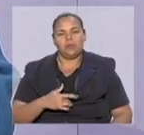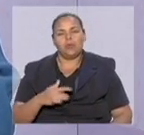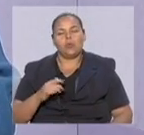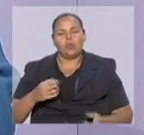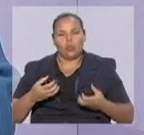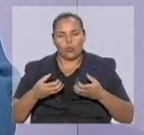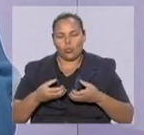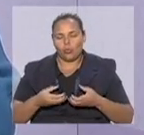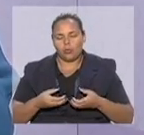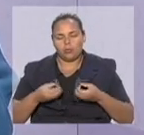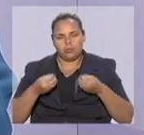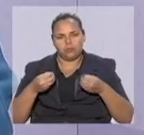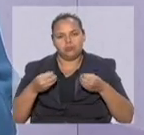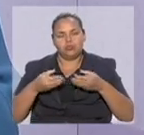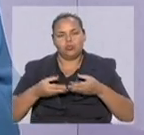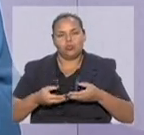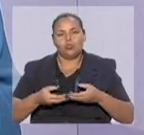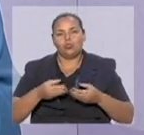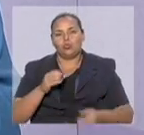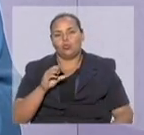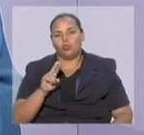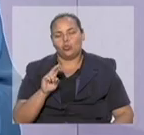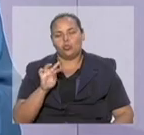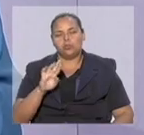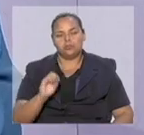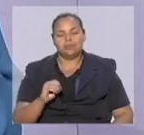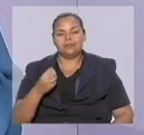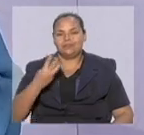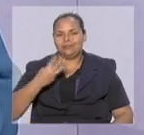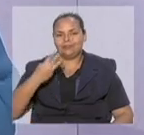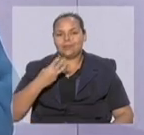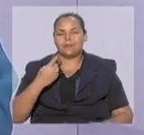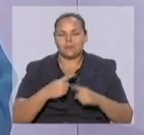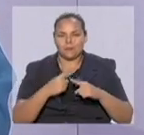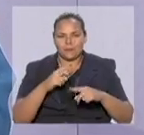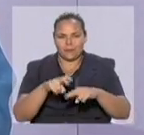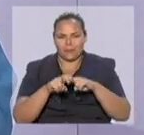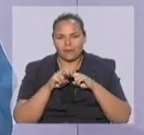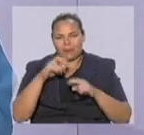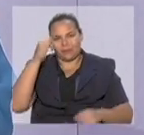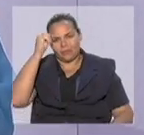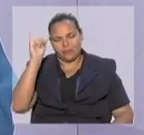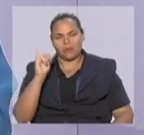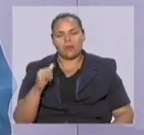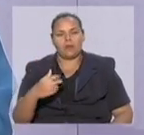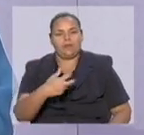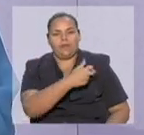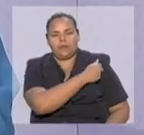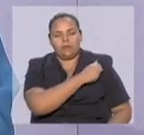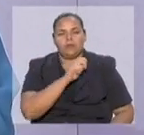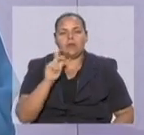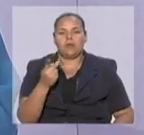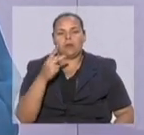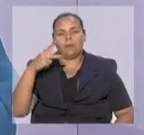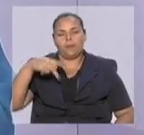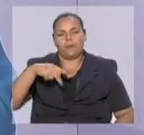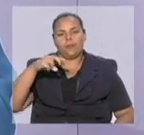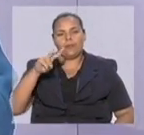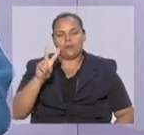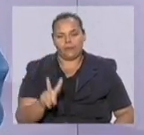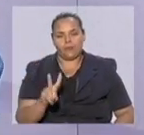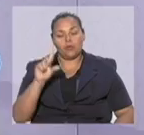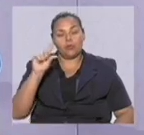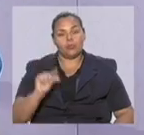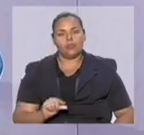de útero, ele está em terceiro lugar hoje por conta das medidas de prevenção. A vacina do HPV,